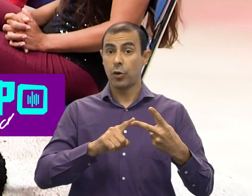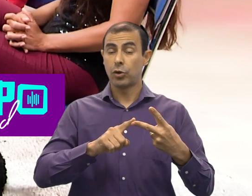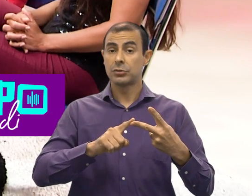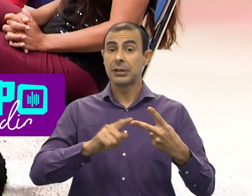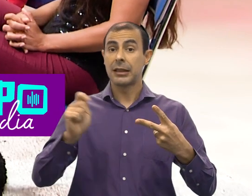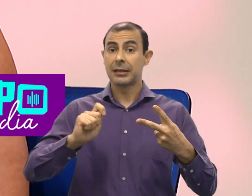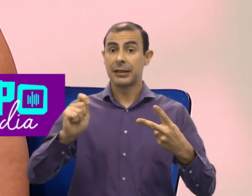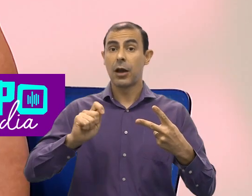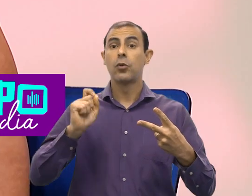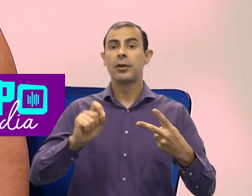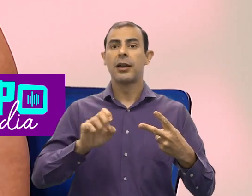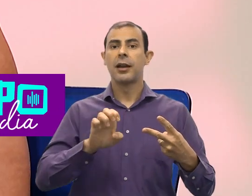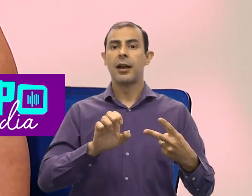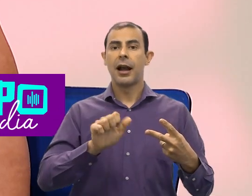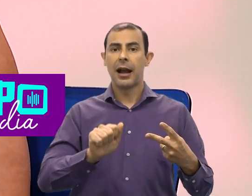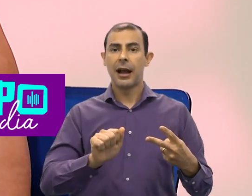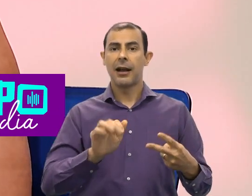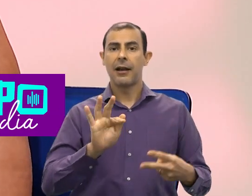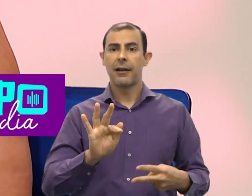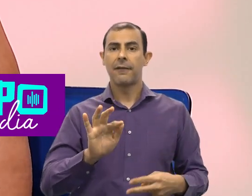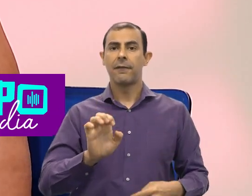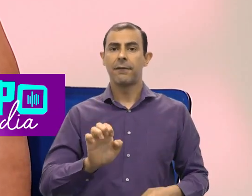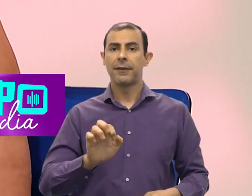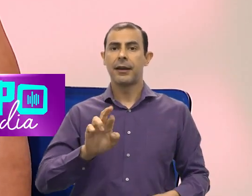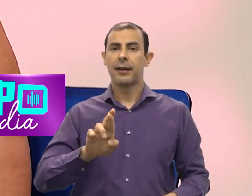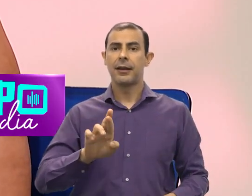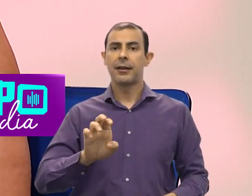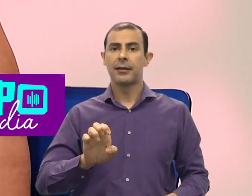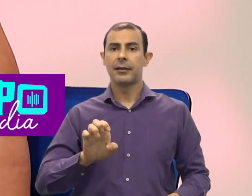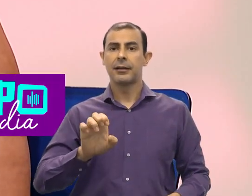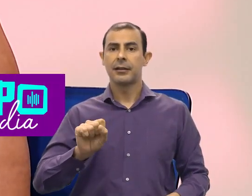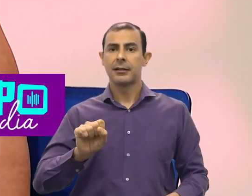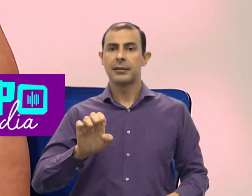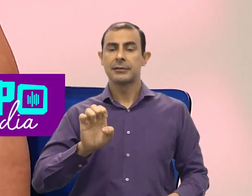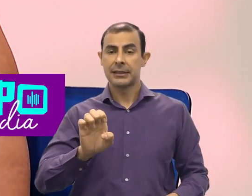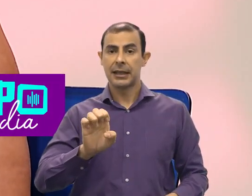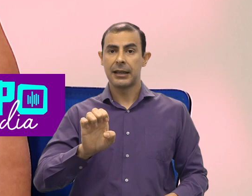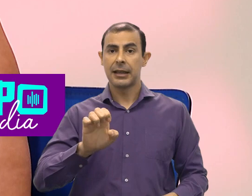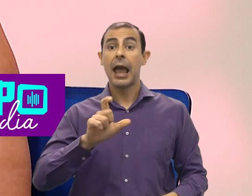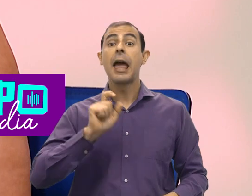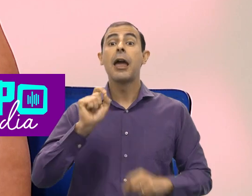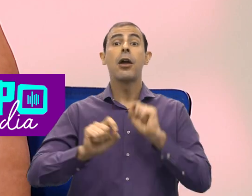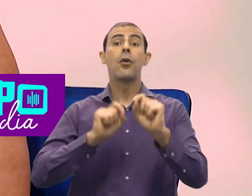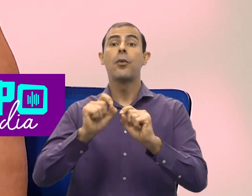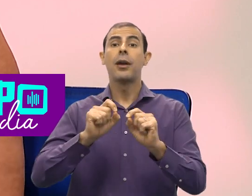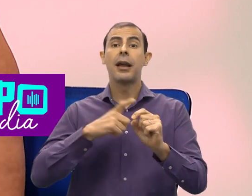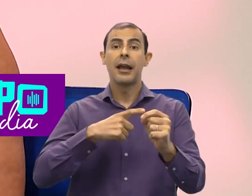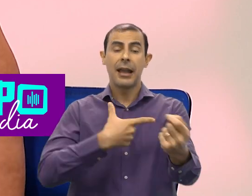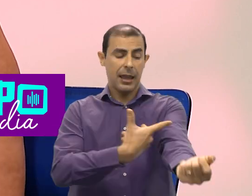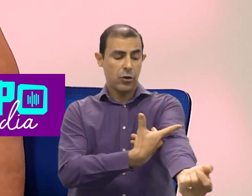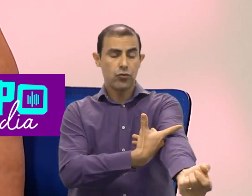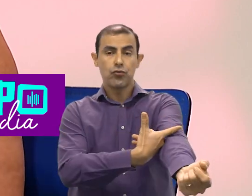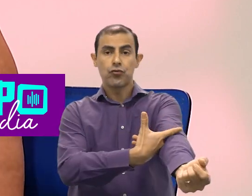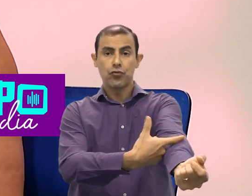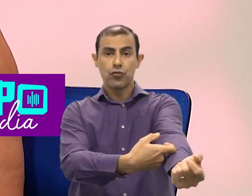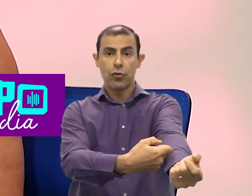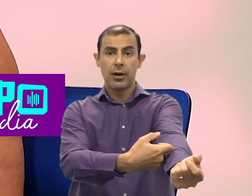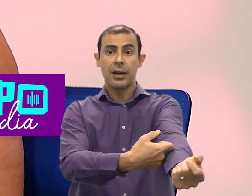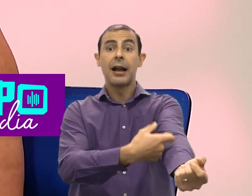nós chamamos por aférese ou filtração, para que isso ocorra desta maneira, porque é